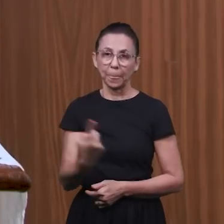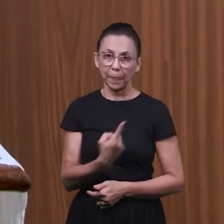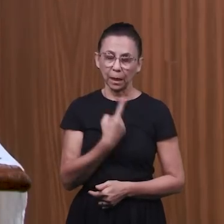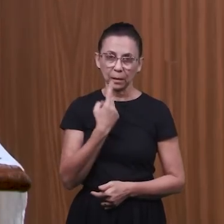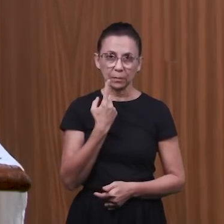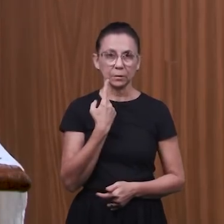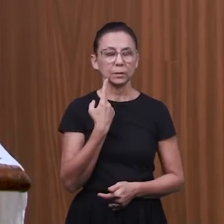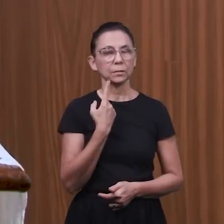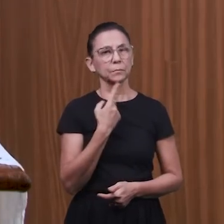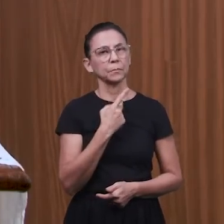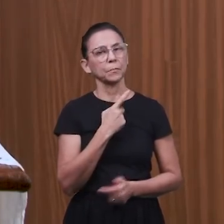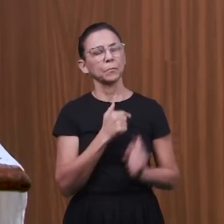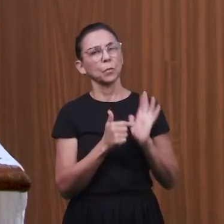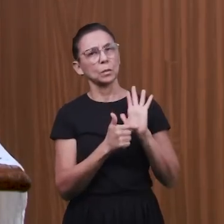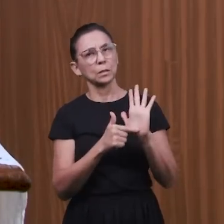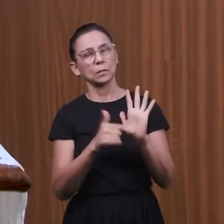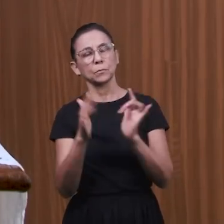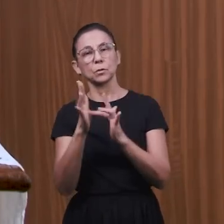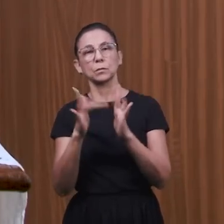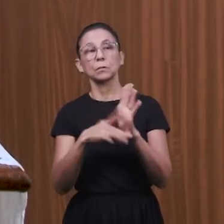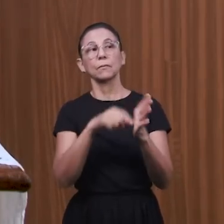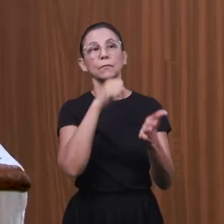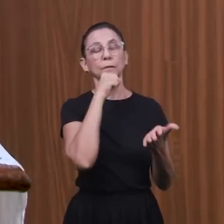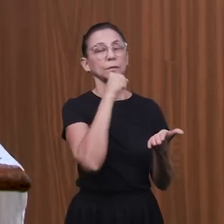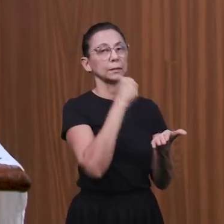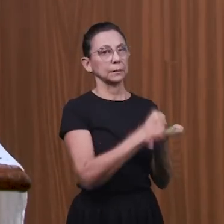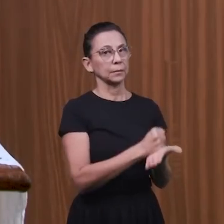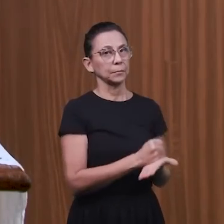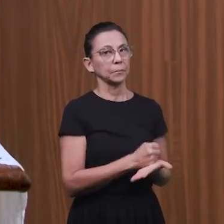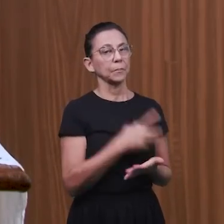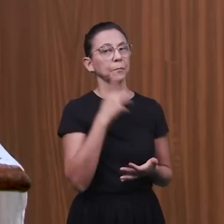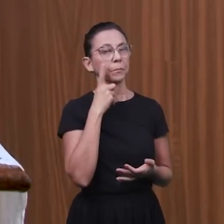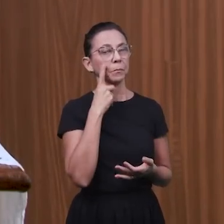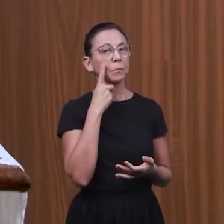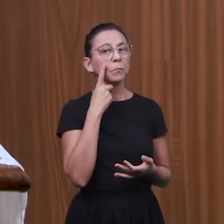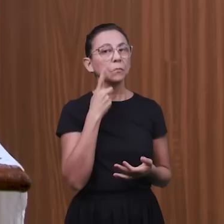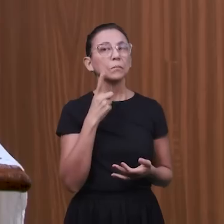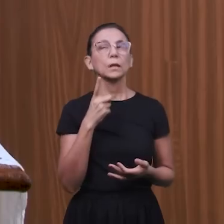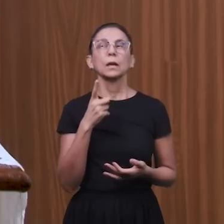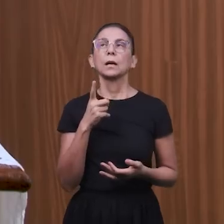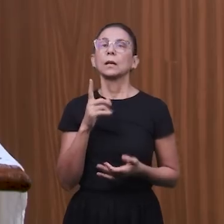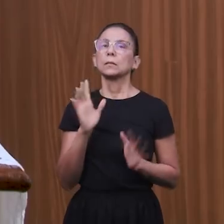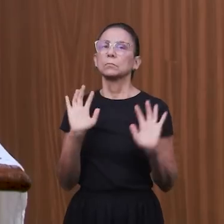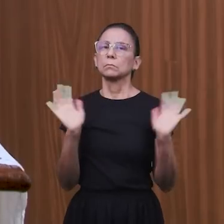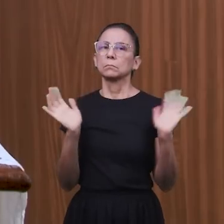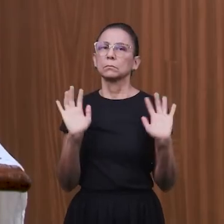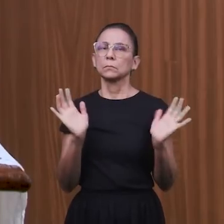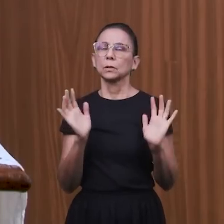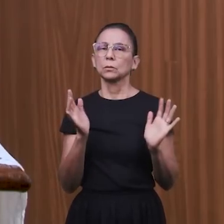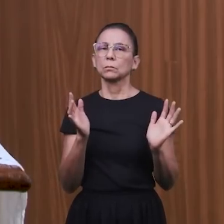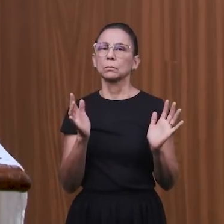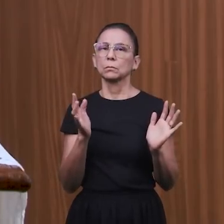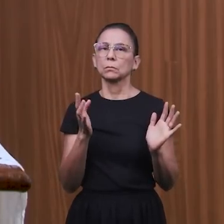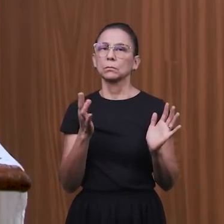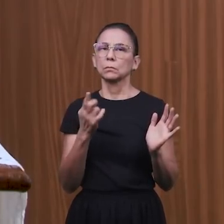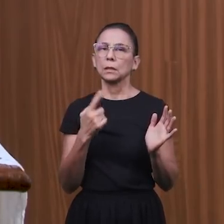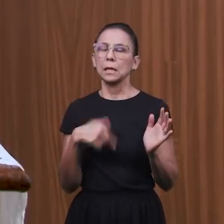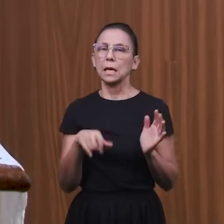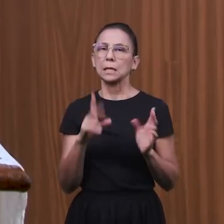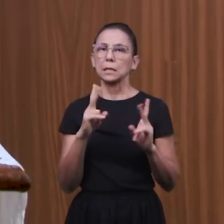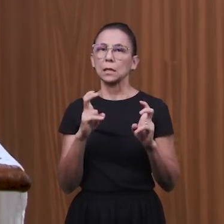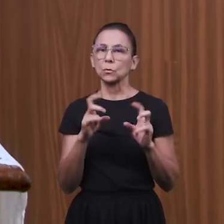de Jesus no Velho Testamento, e vejam bem, irmãos, não temos a intenção de esgotar este assunto porque